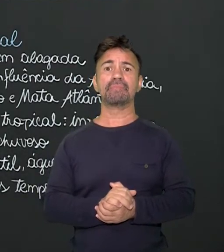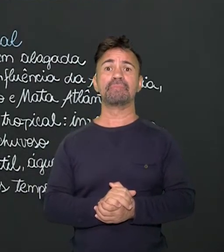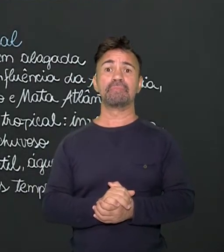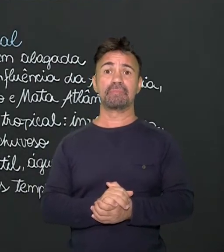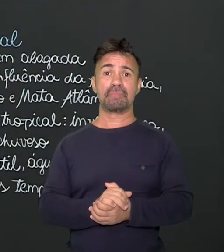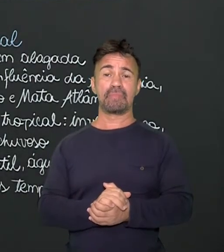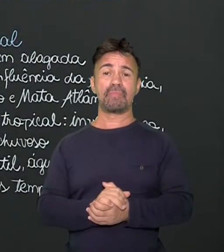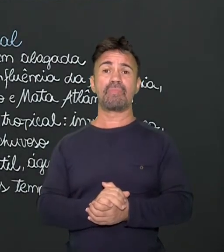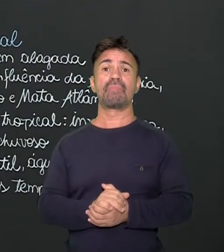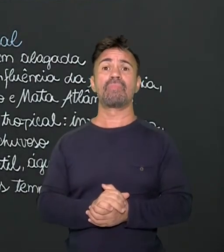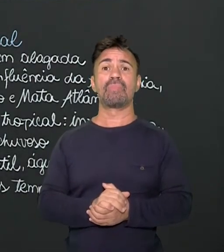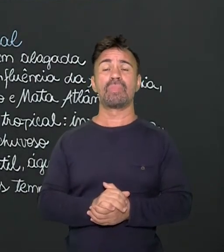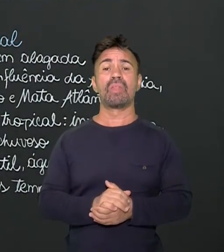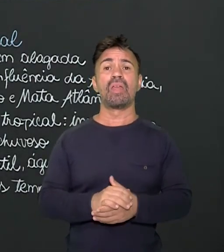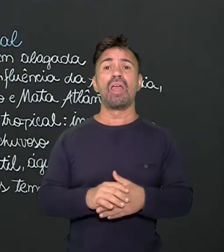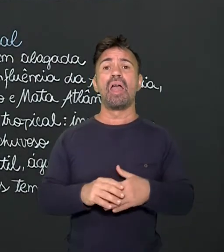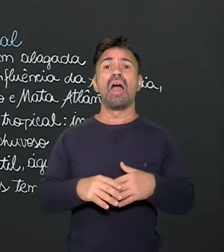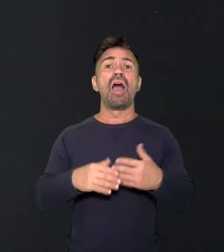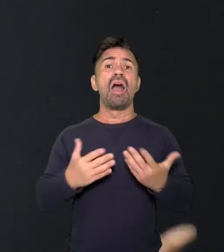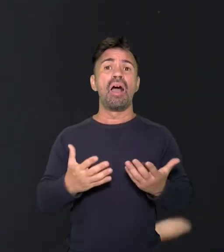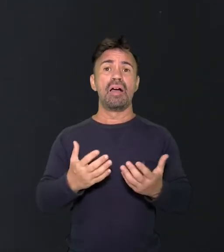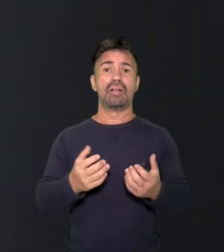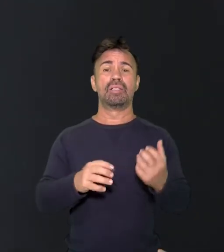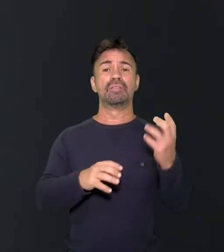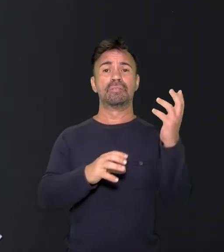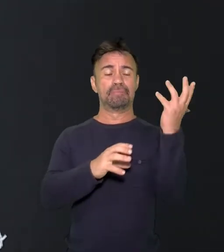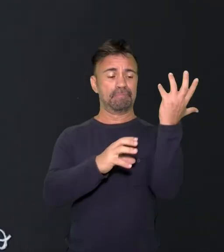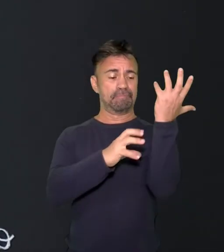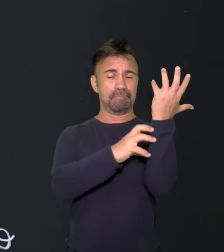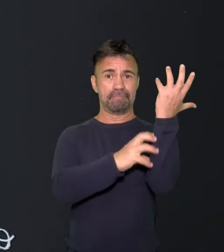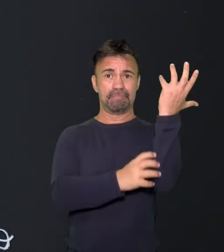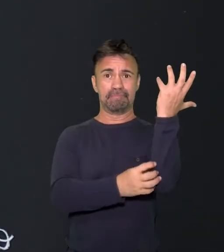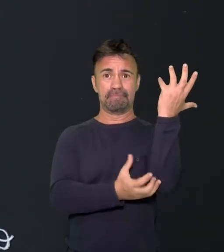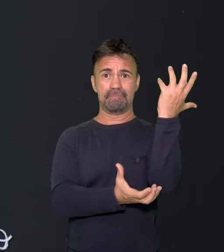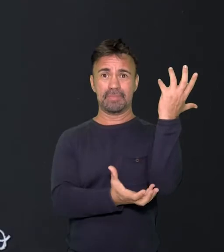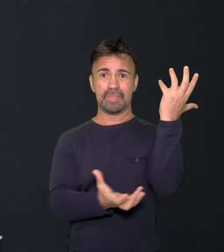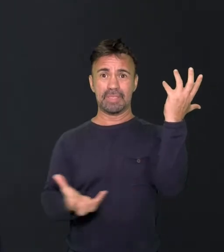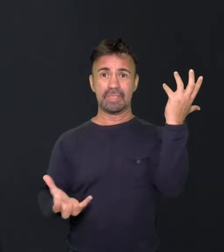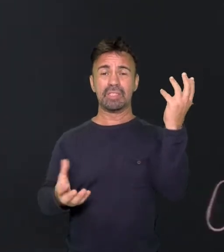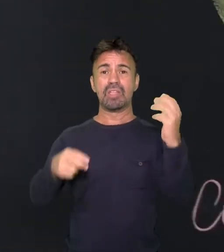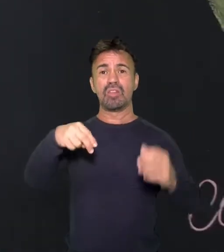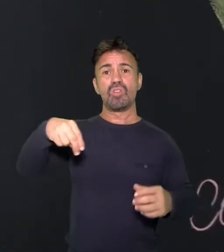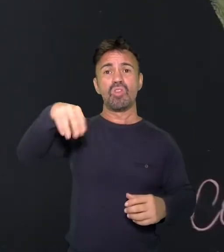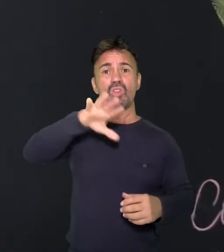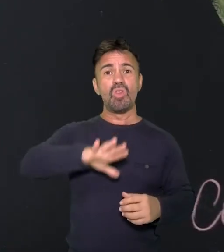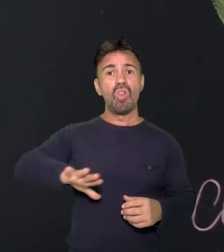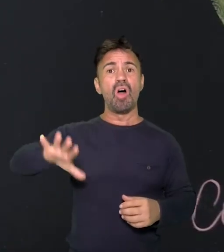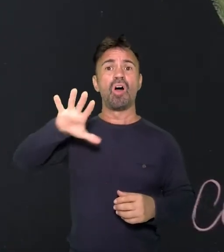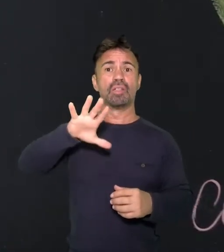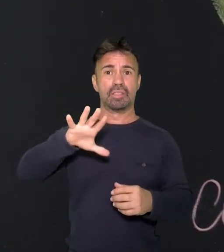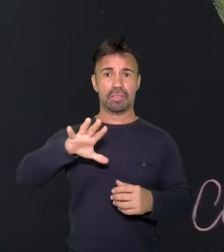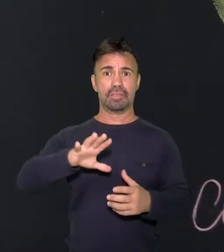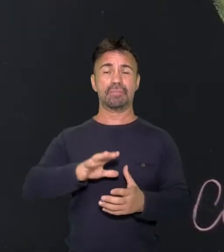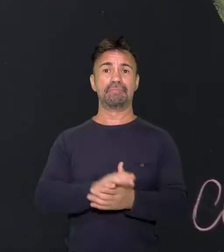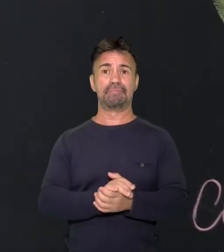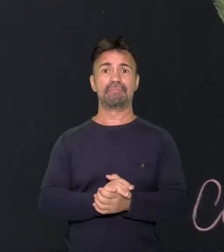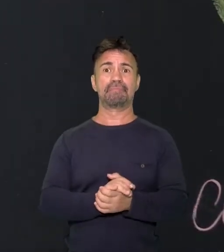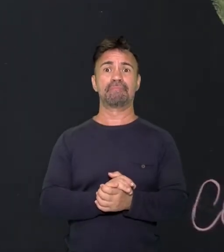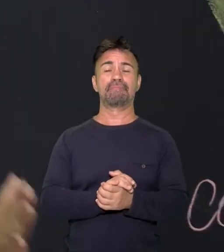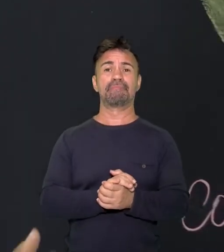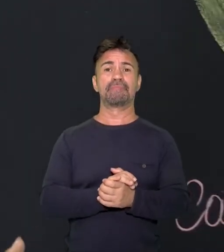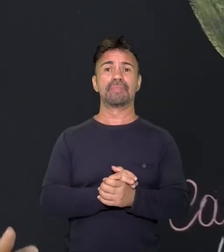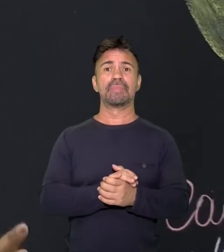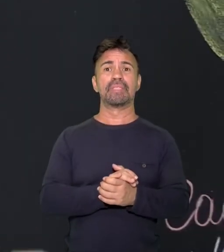falar um pouco então dela, da caatinga? A caatinga, ela se situa na região do nordeste do nosso país, mas